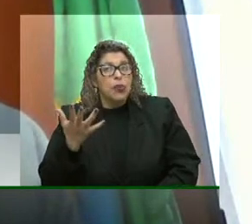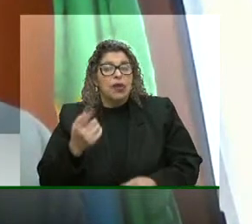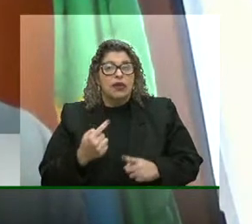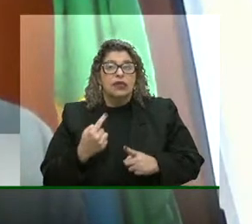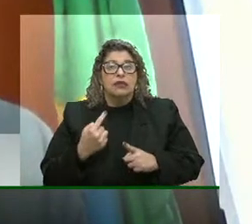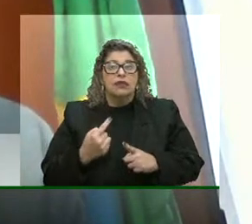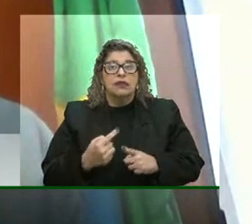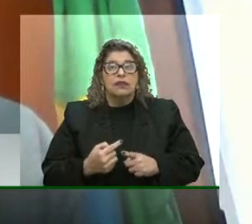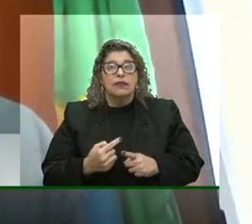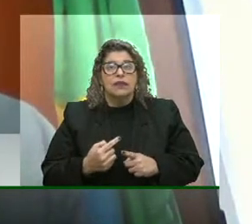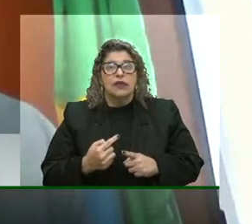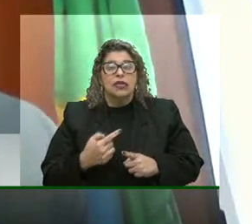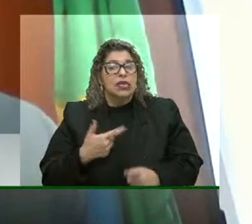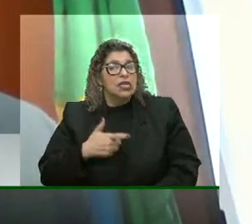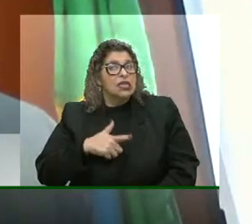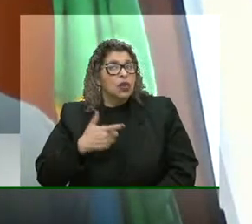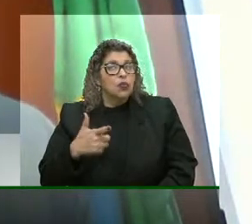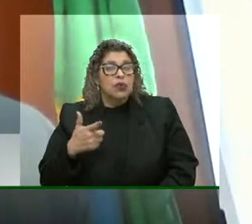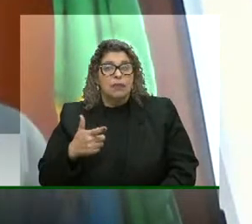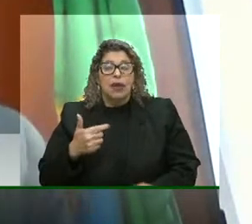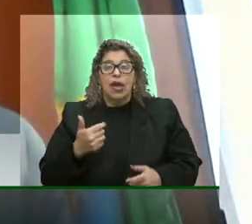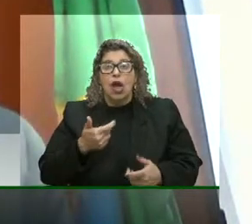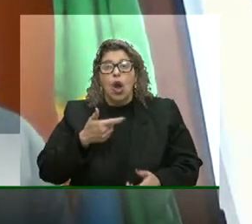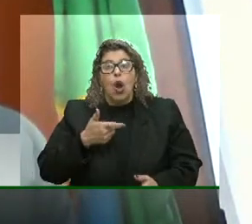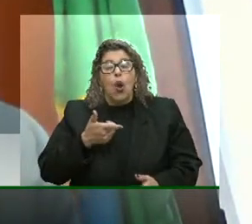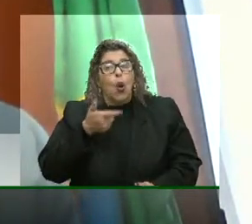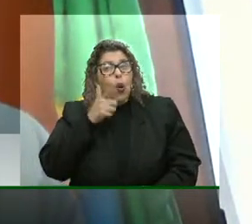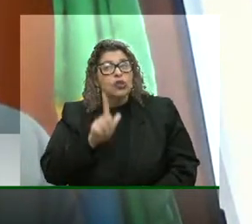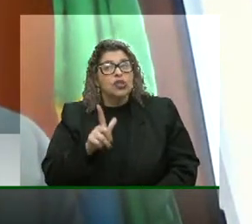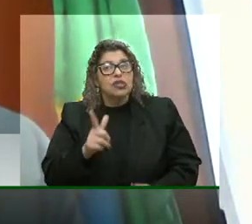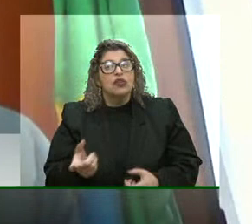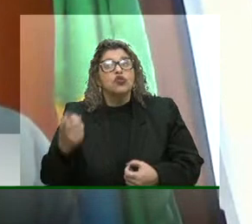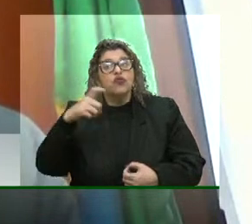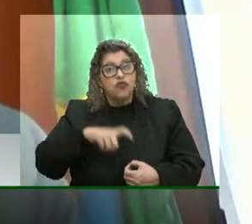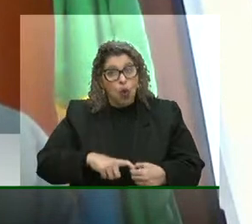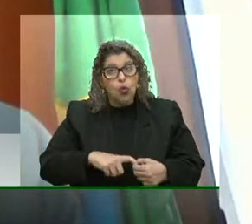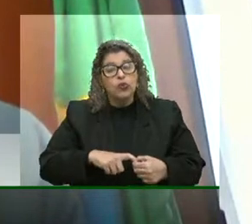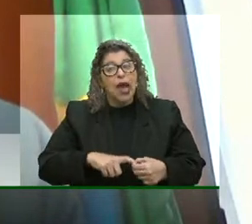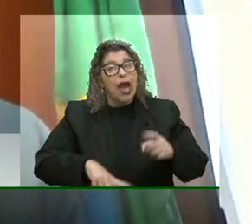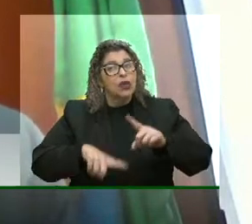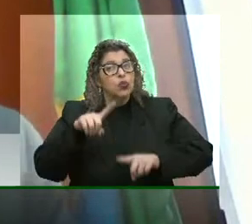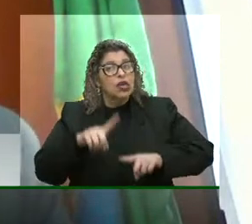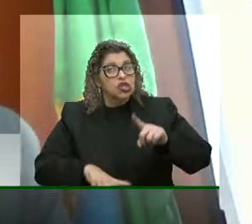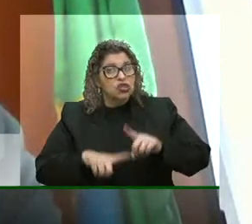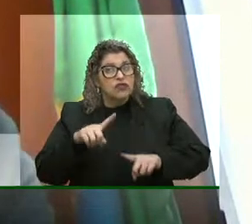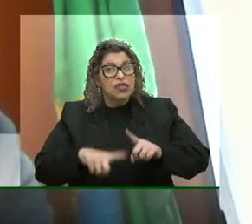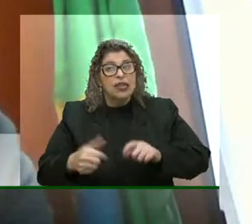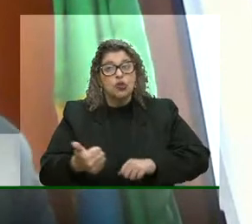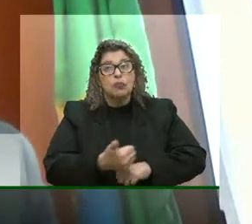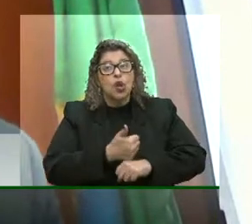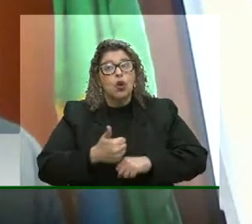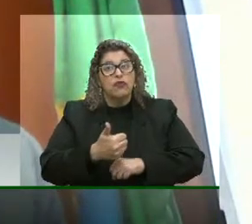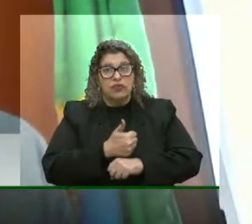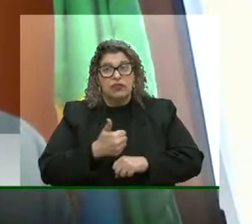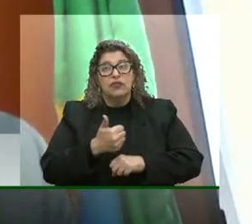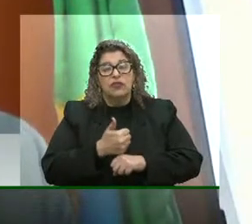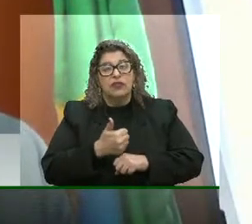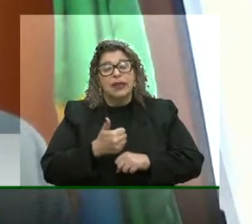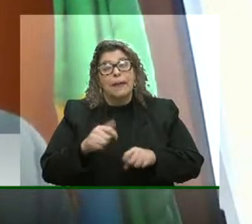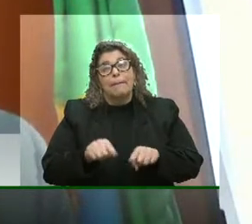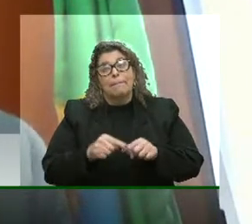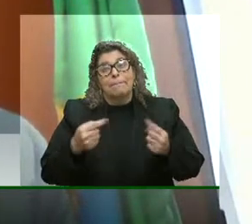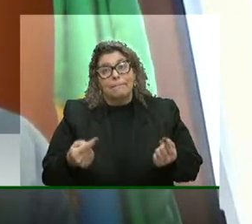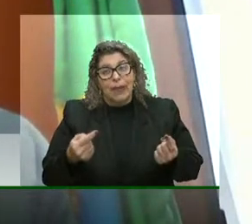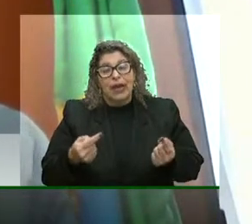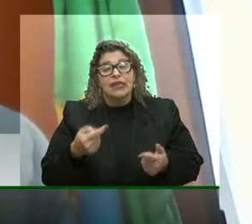caso. E não tendo mais condições de retomar a operação das suas atividades. É o que poderia causar uma disrupção grande